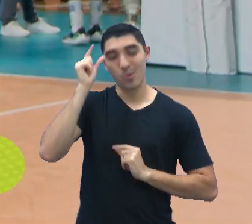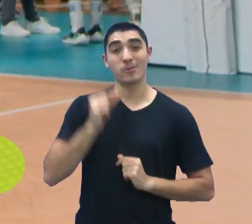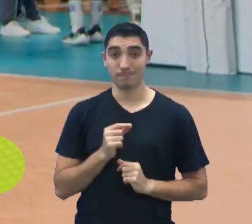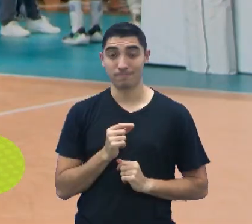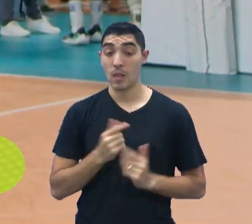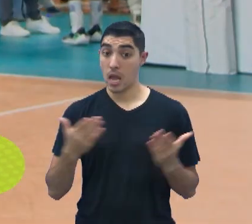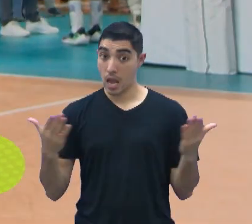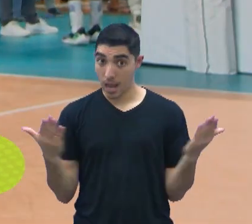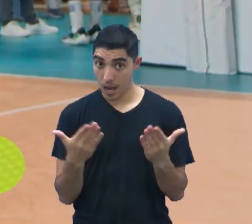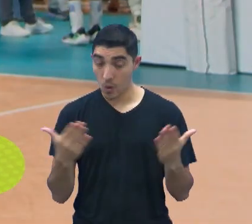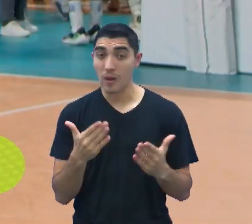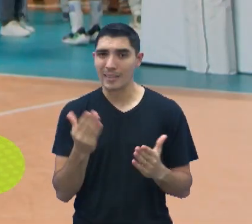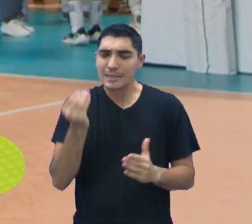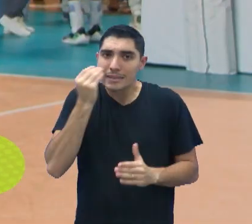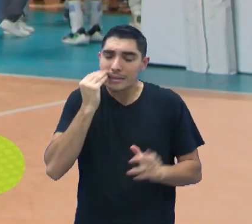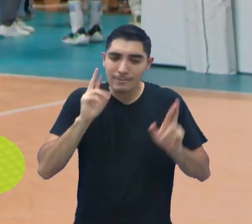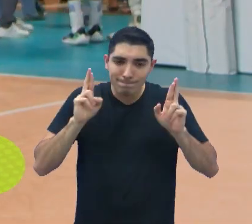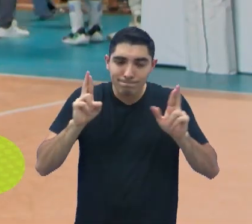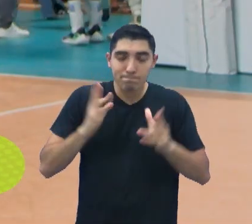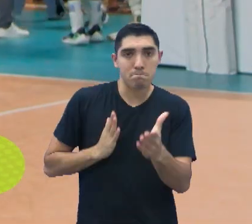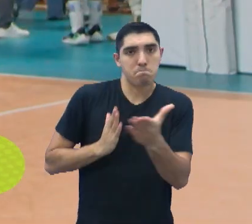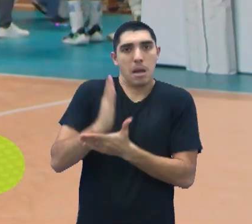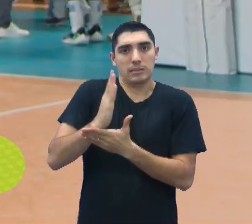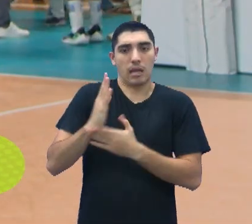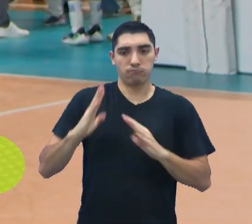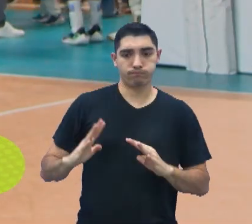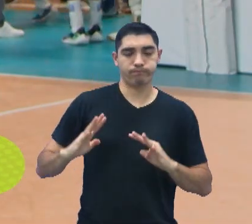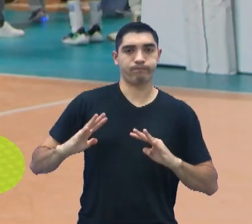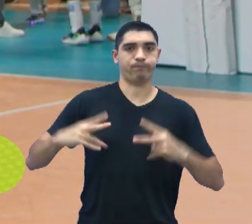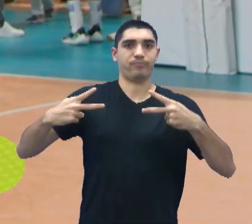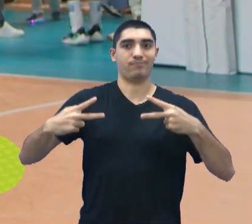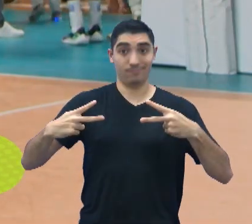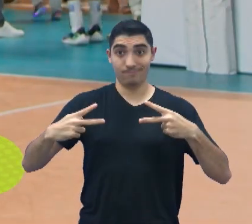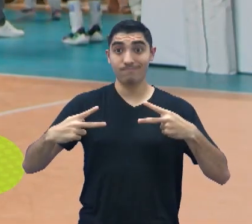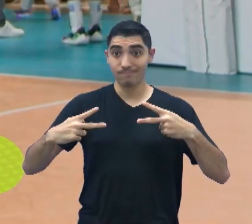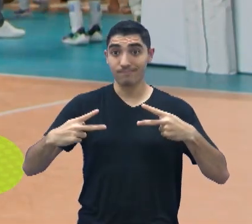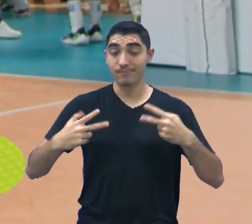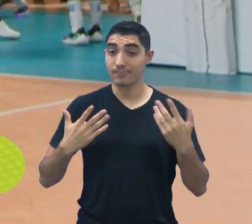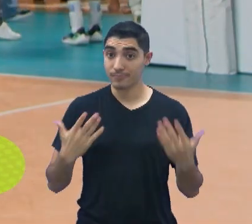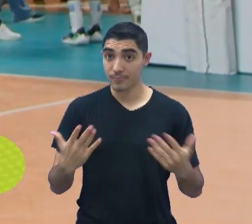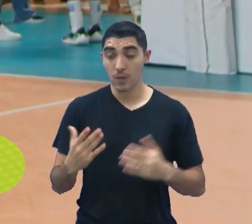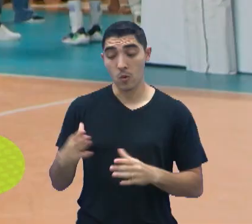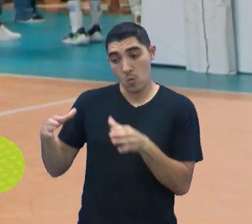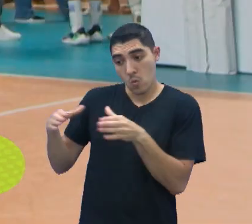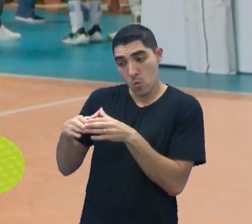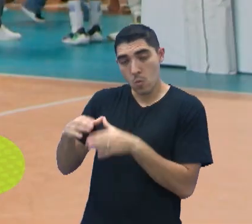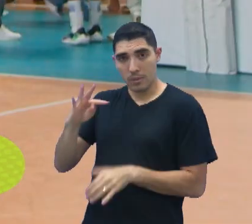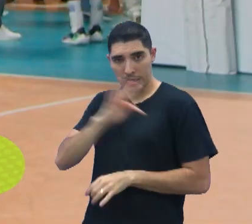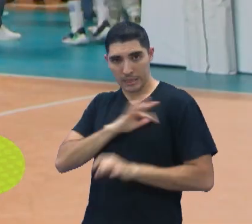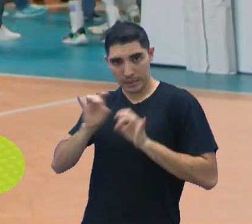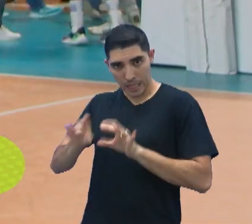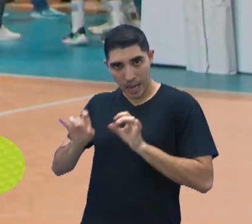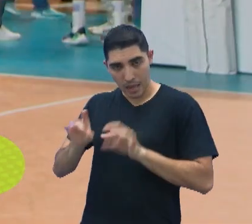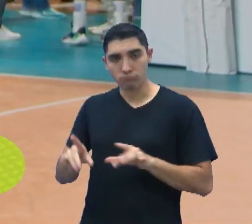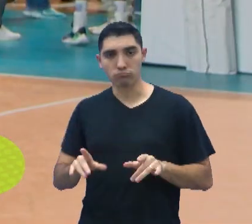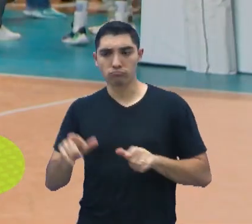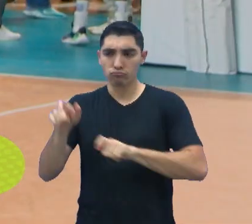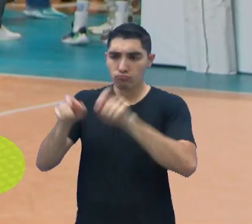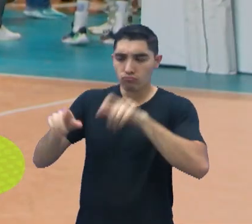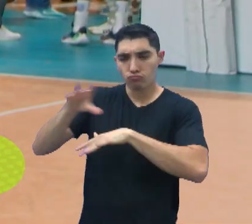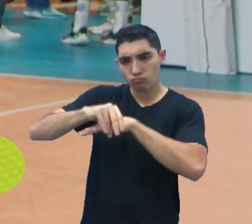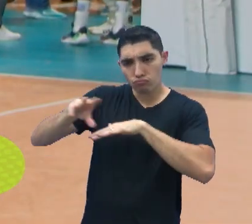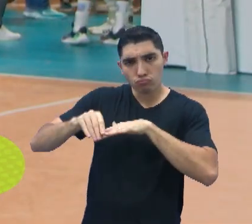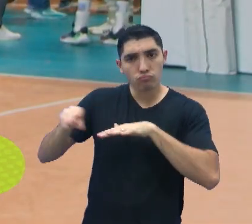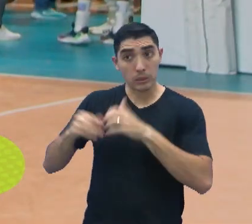é na classificação para a próxima fase da competição. Comissão técnica e elenco destacaram. Os últimos